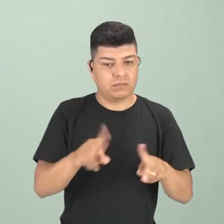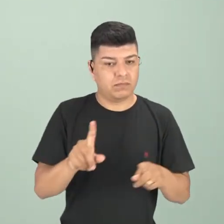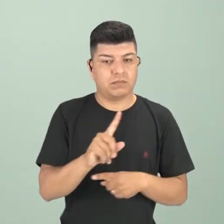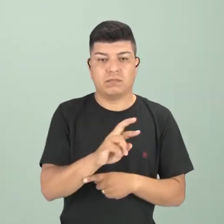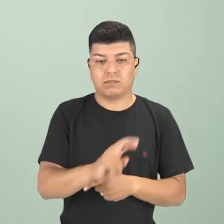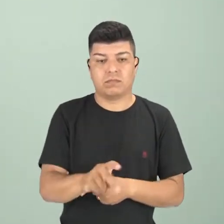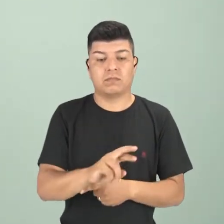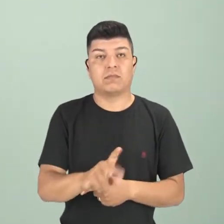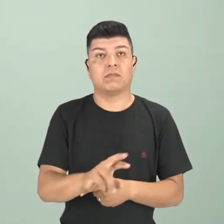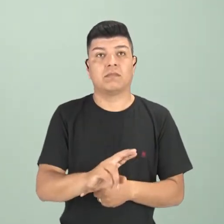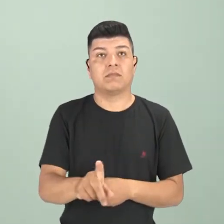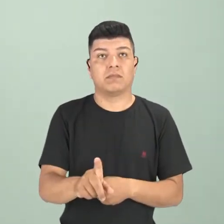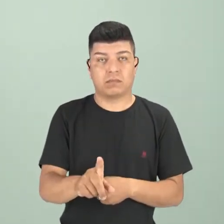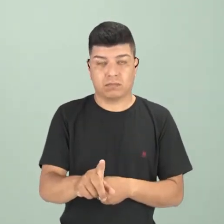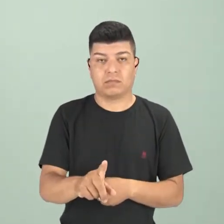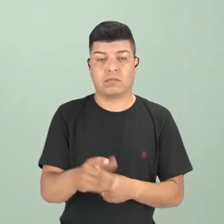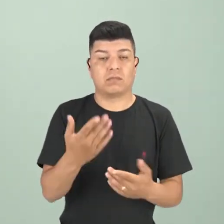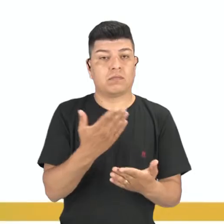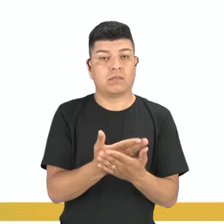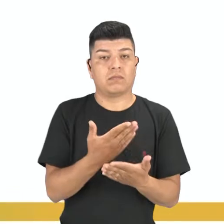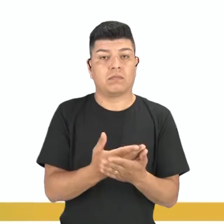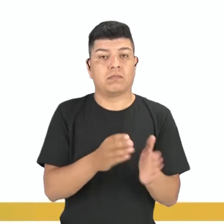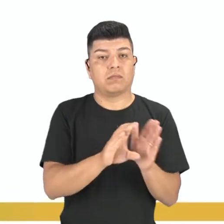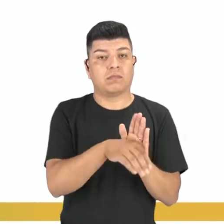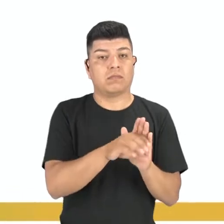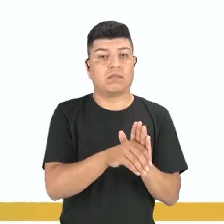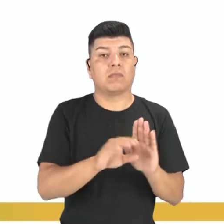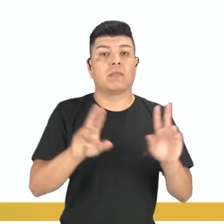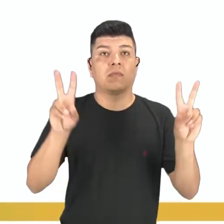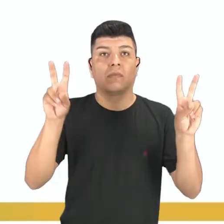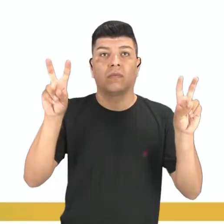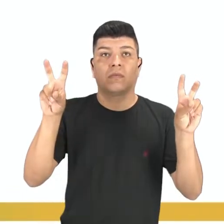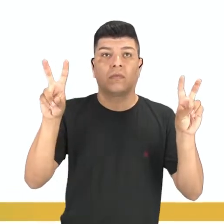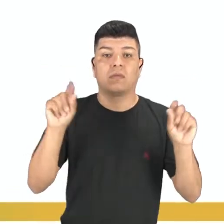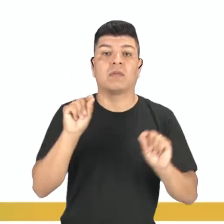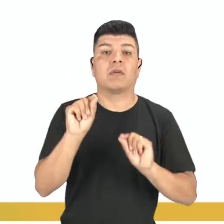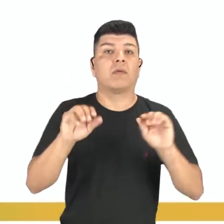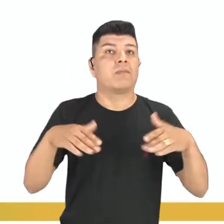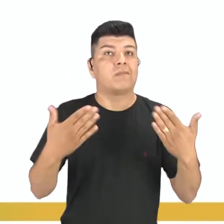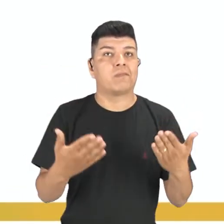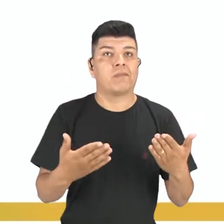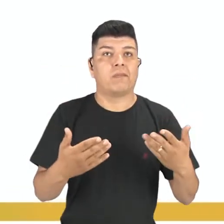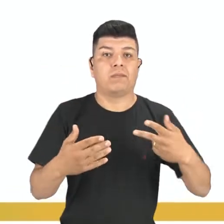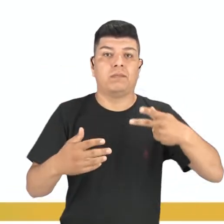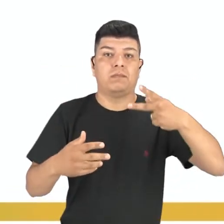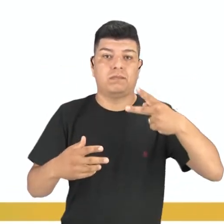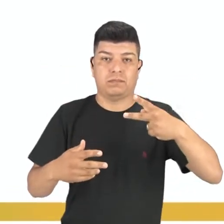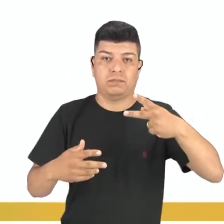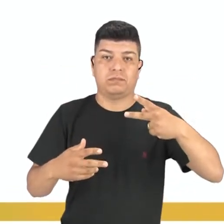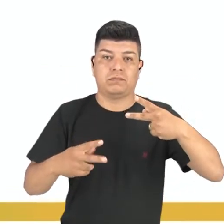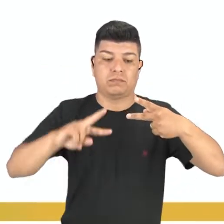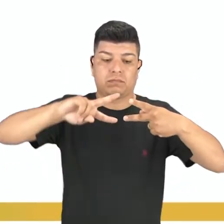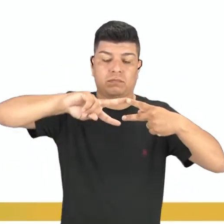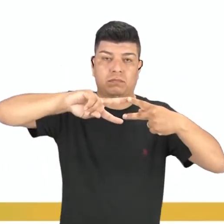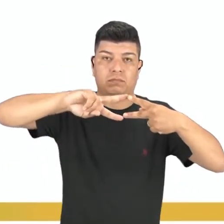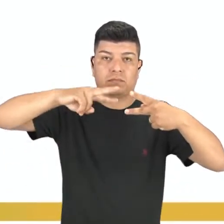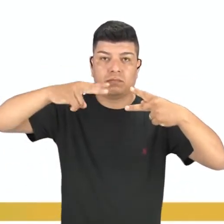não vai ser diferente a nossa aula de hoje a gente vai trabalhar um conteúdo chamado pleiotropia pleiotropia